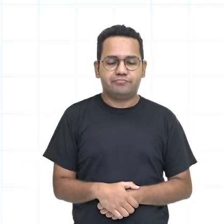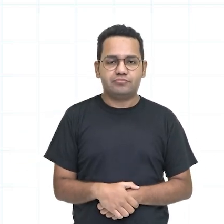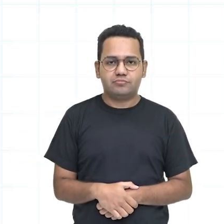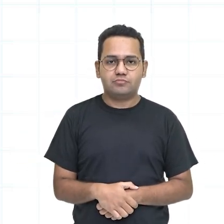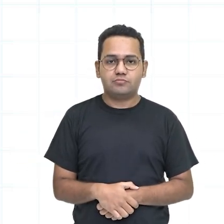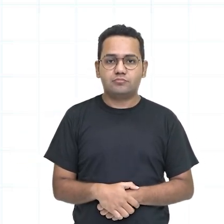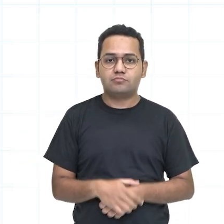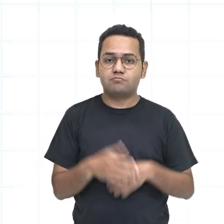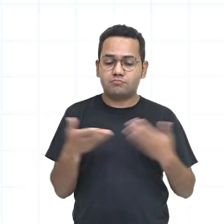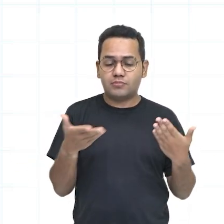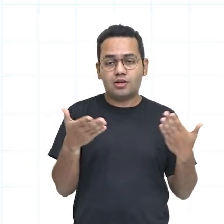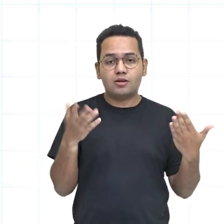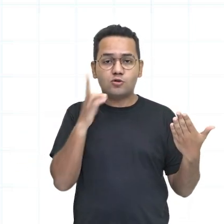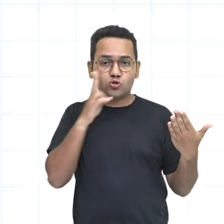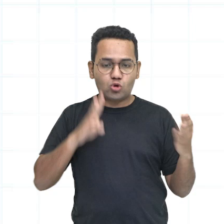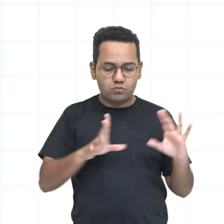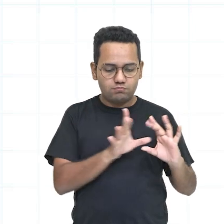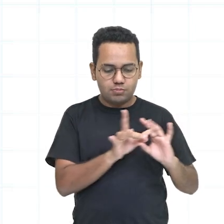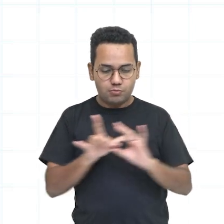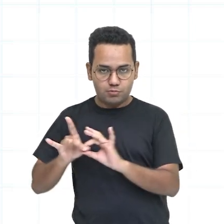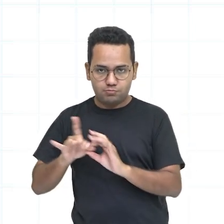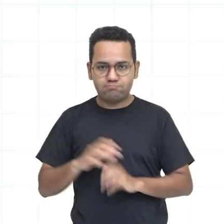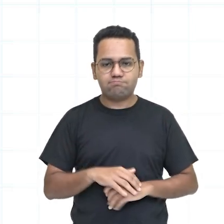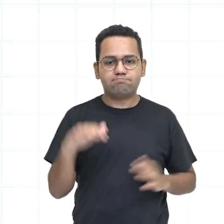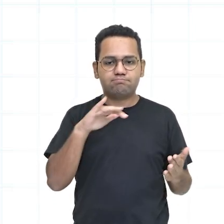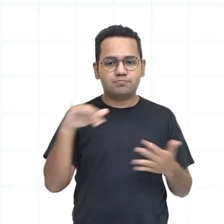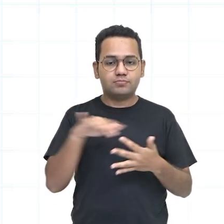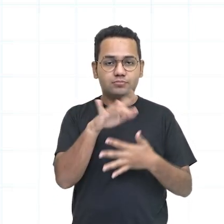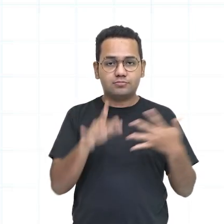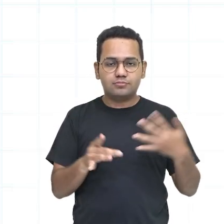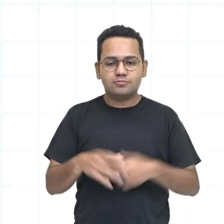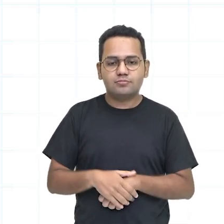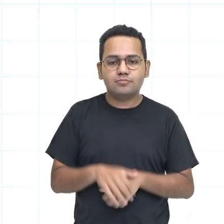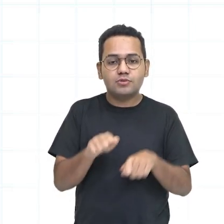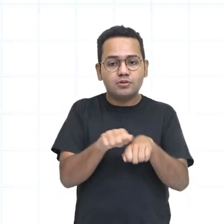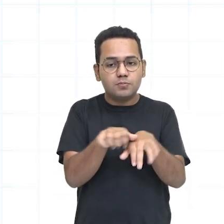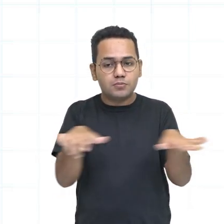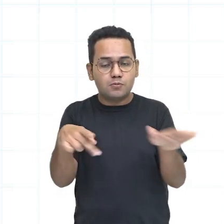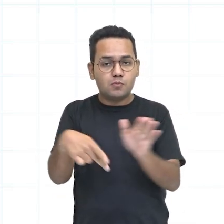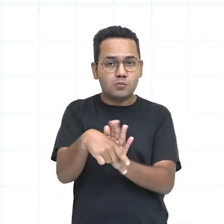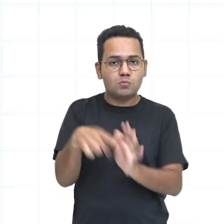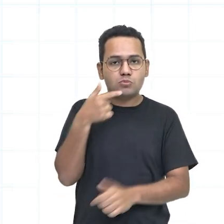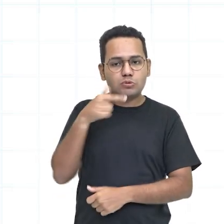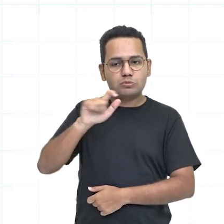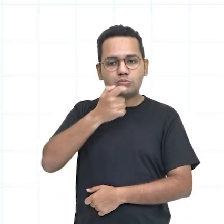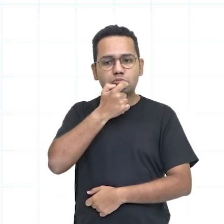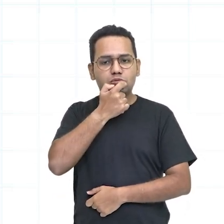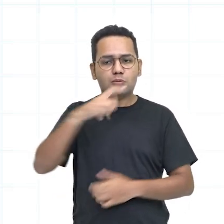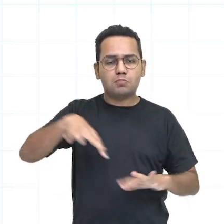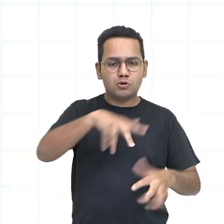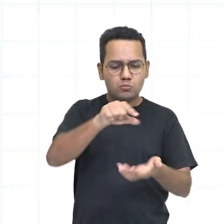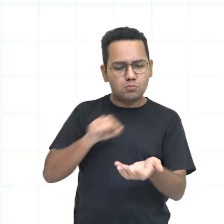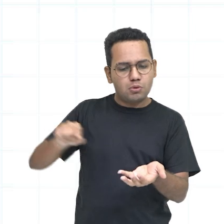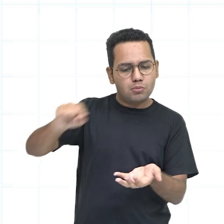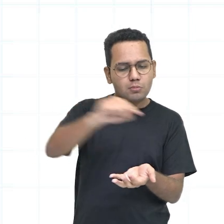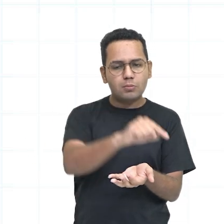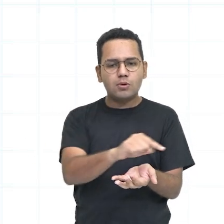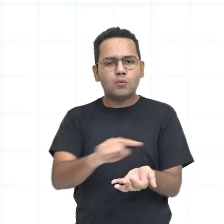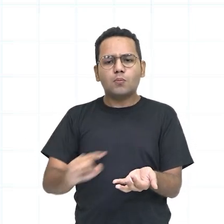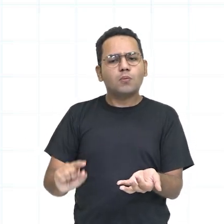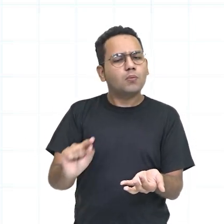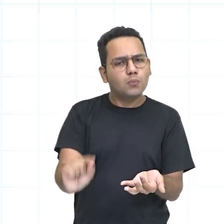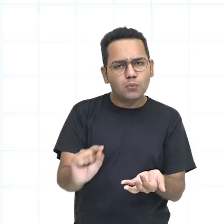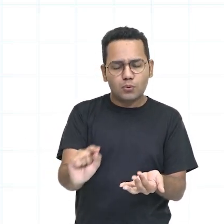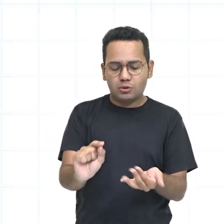inglesa, contexto histórico. E o detalhamento, a expansão da língua inglesa pelo mundo em relação